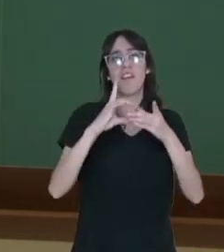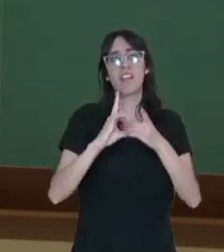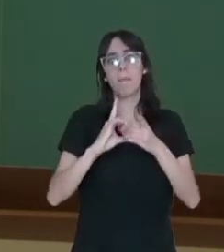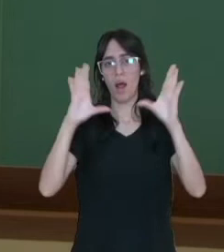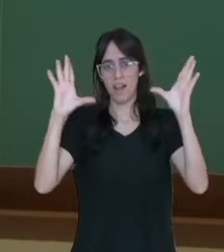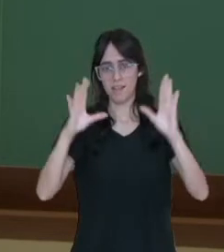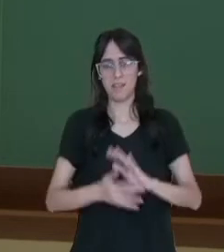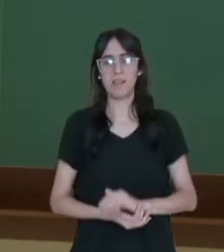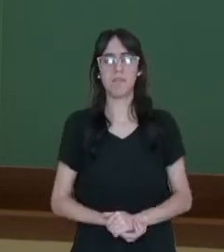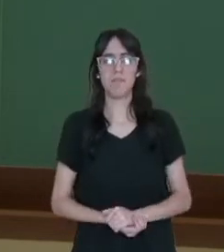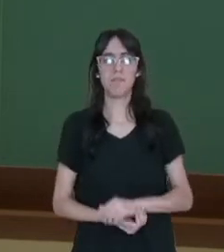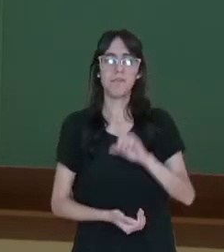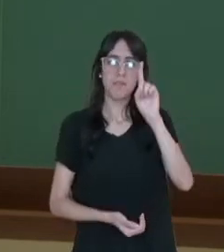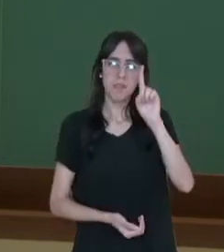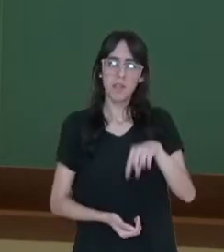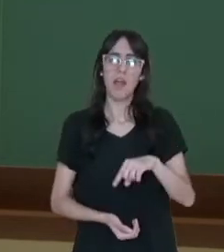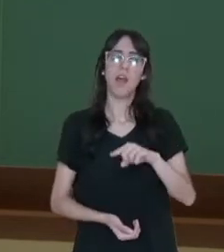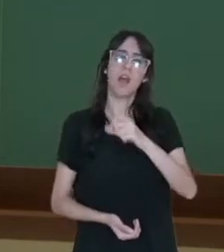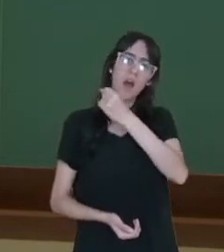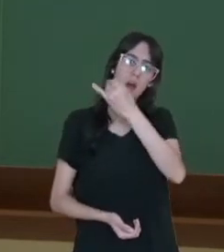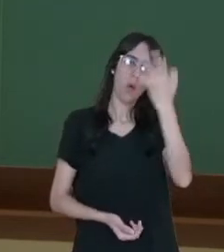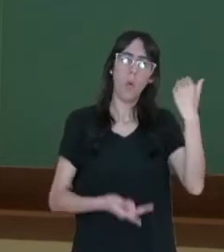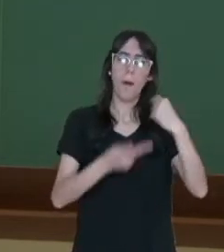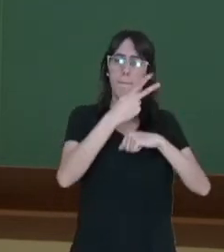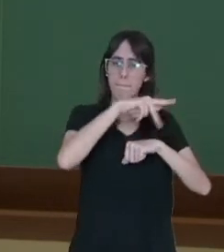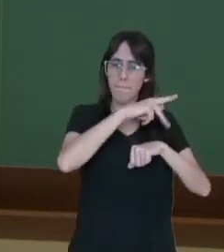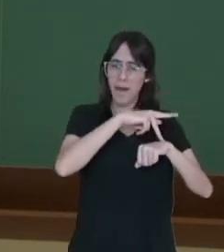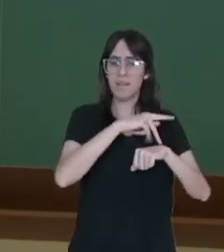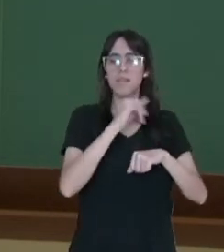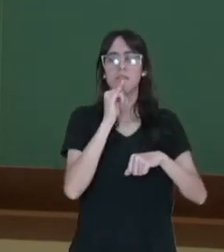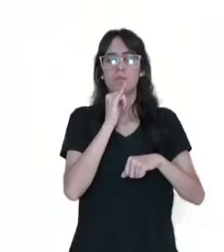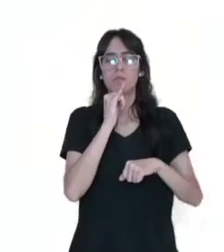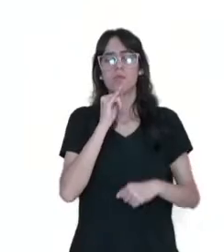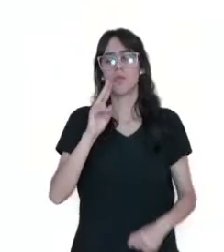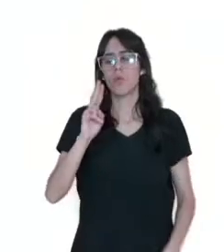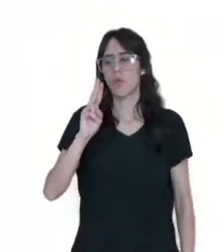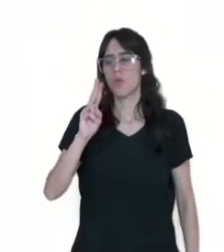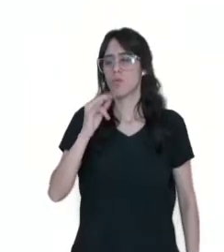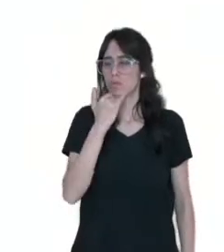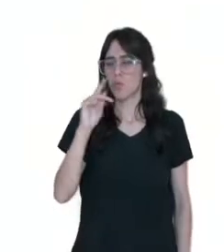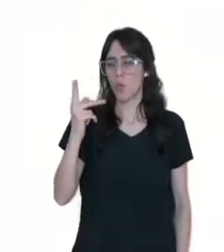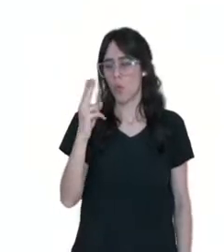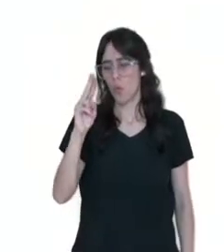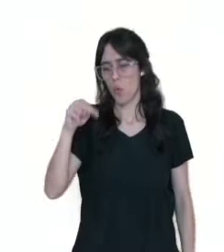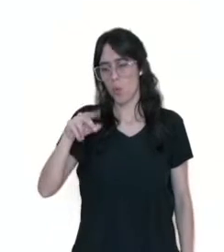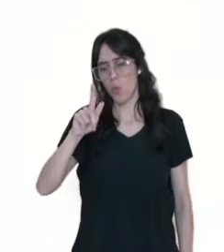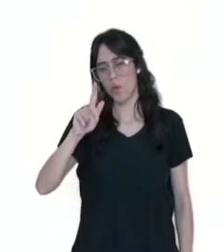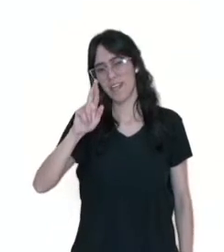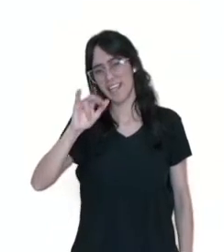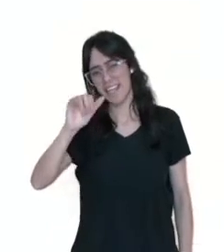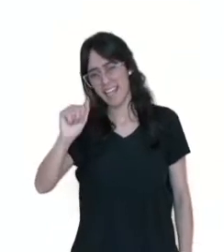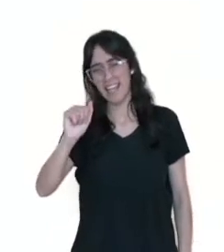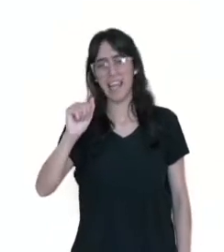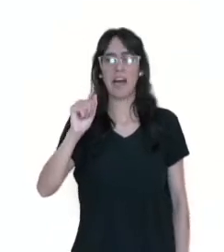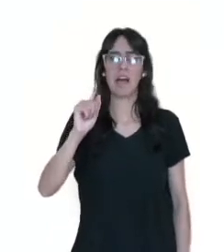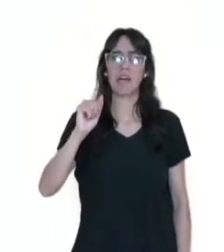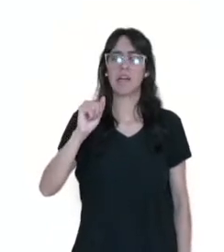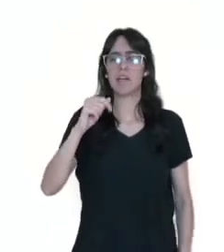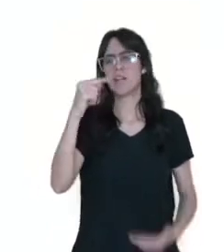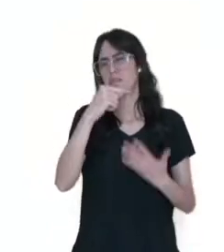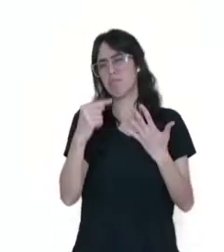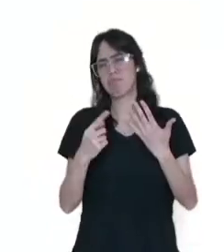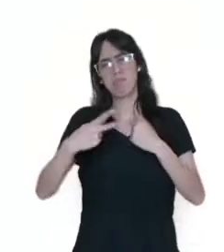Como é o caso aí de alguns países que nós vamos citar, como Hungria, Tchecoslováquia, Albânia, entre vários outros